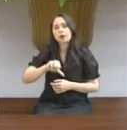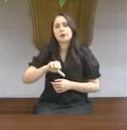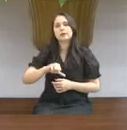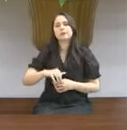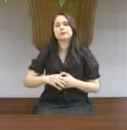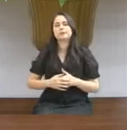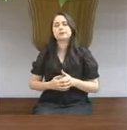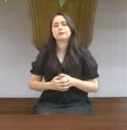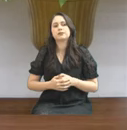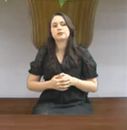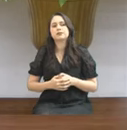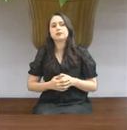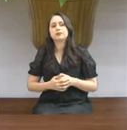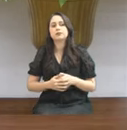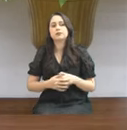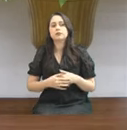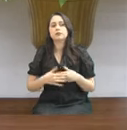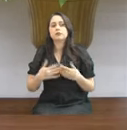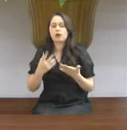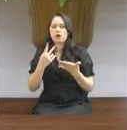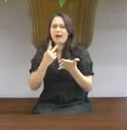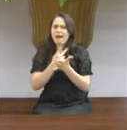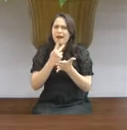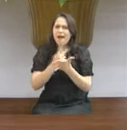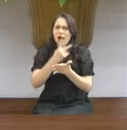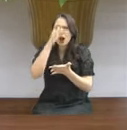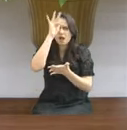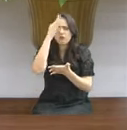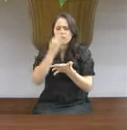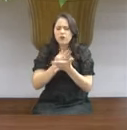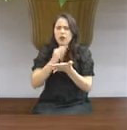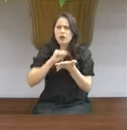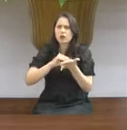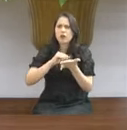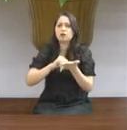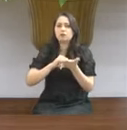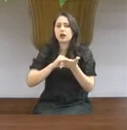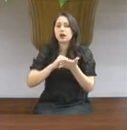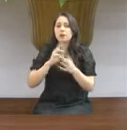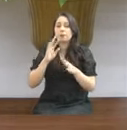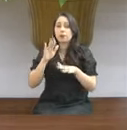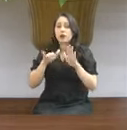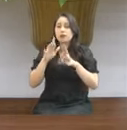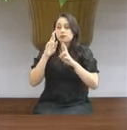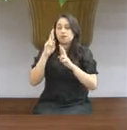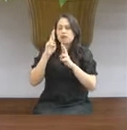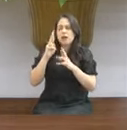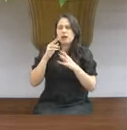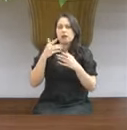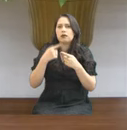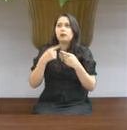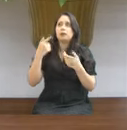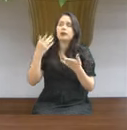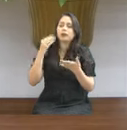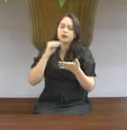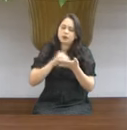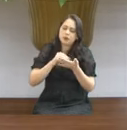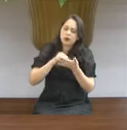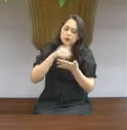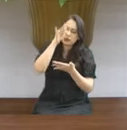você vacilar na sua fé, nessa esperança, não te